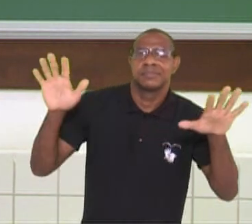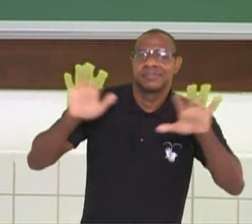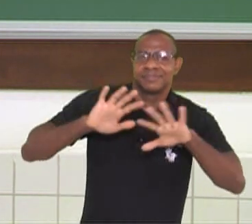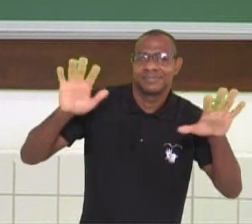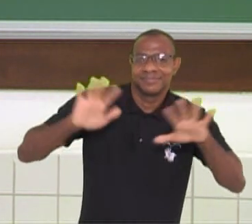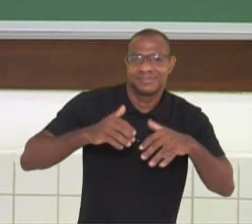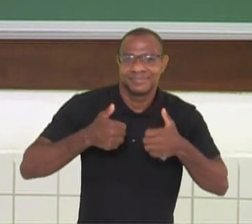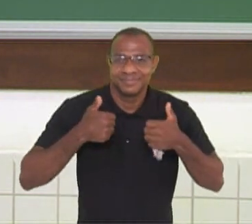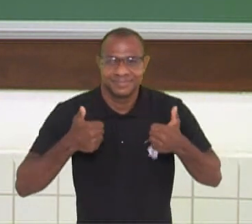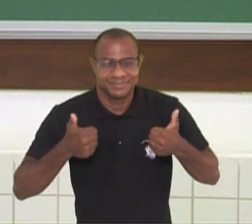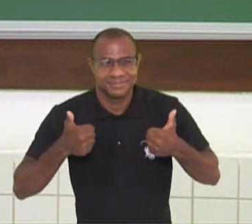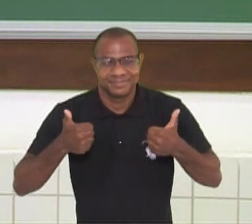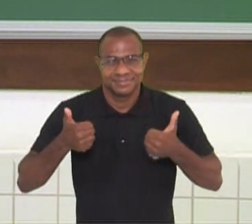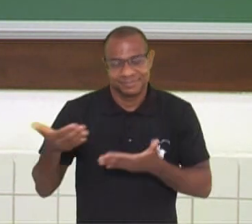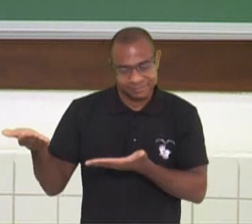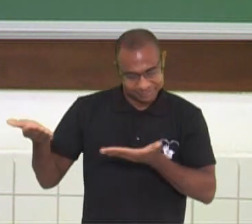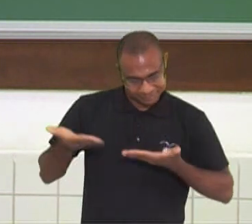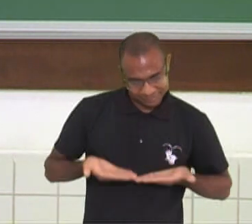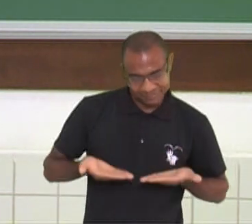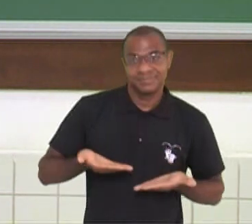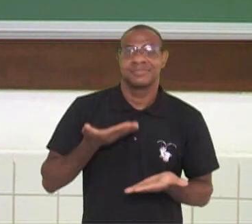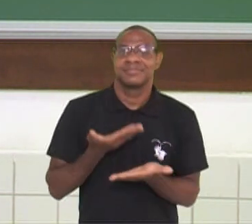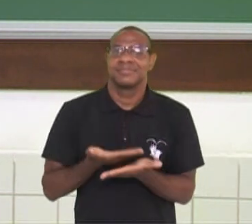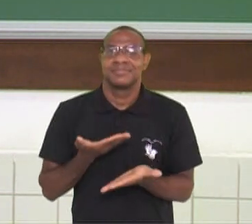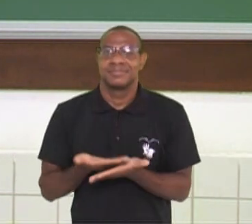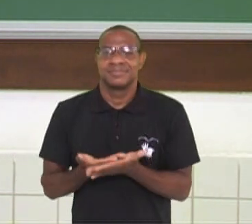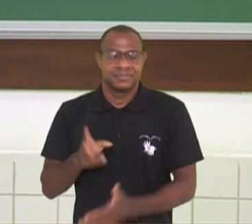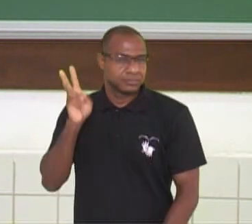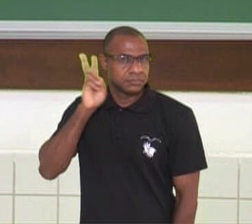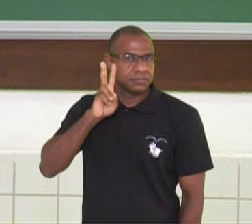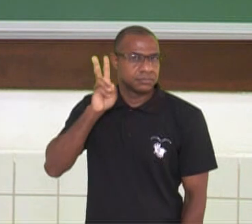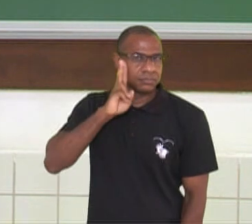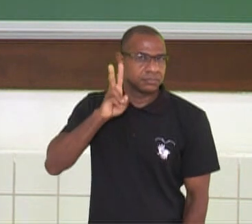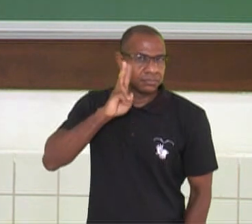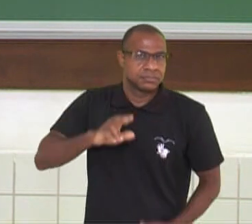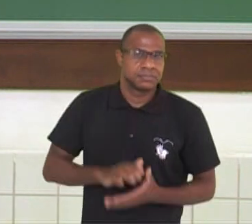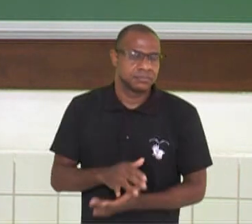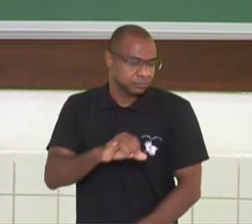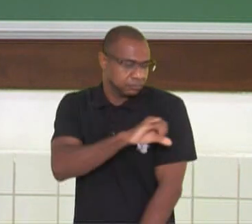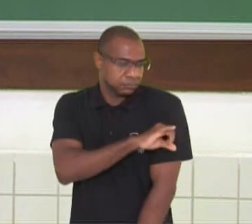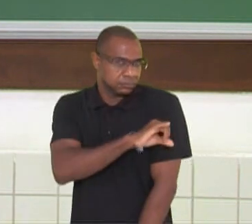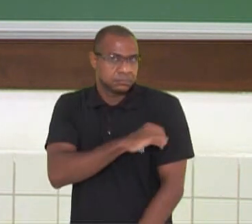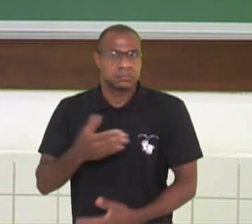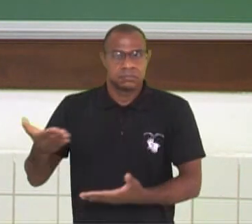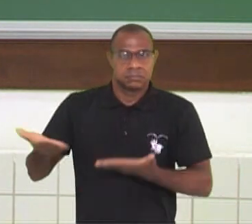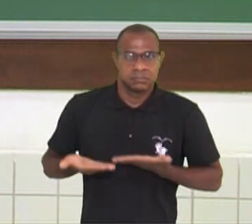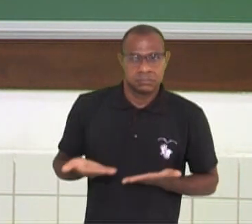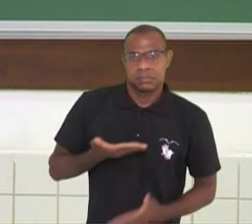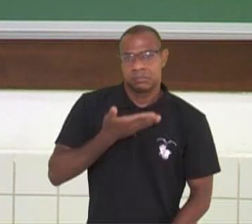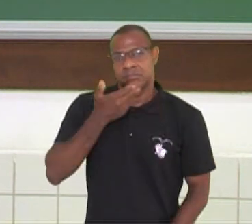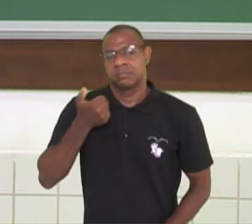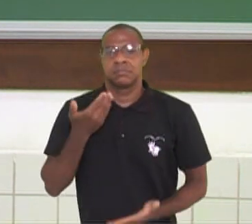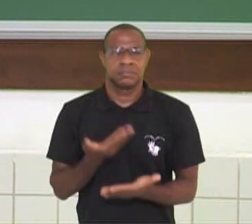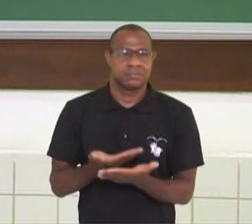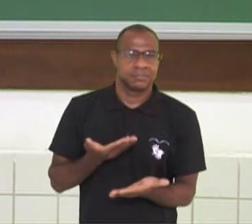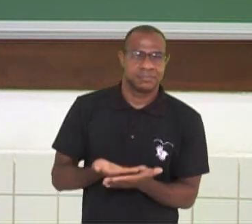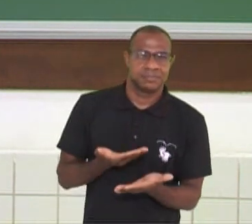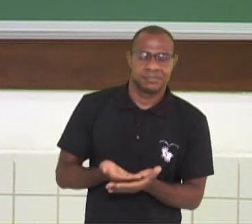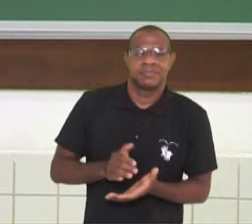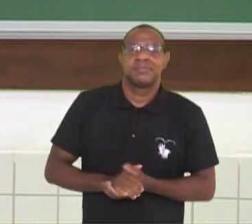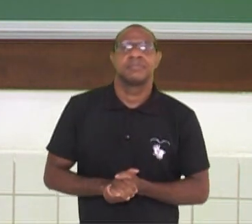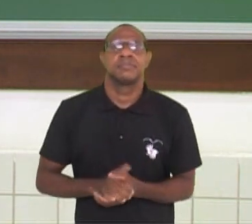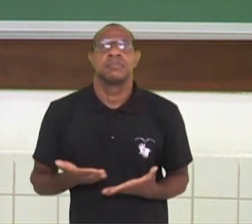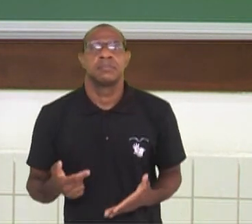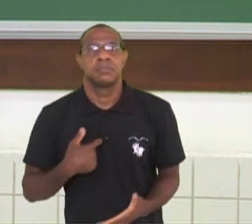Olá, povo! Bem-vindos à aula de História do nono ano, bem-vindos à melhor aula de